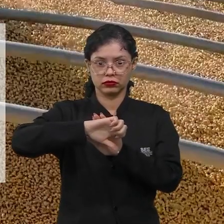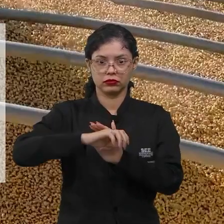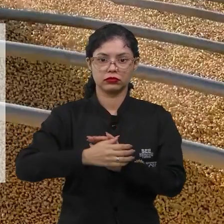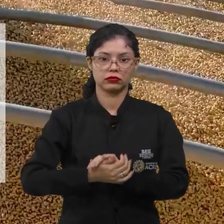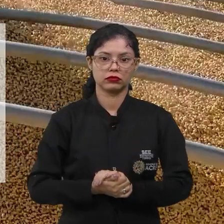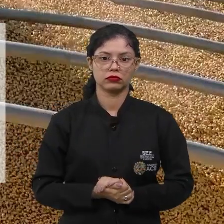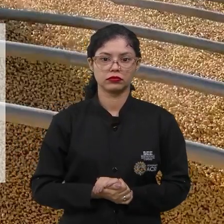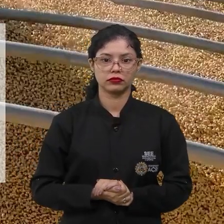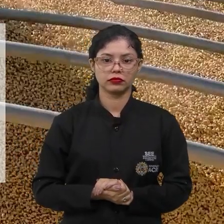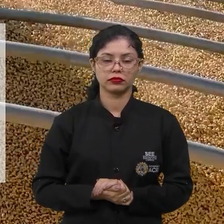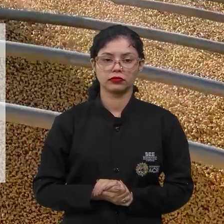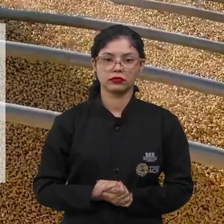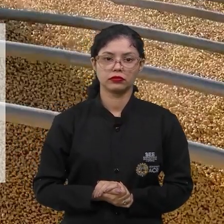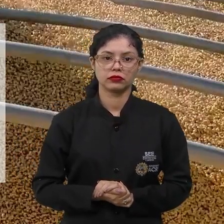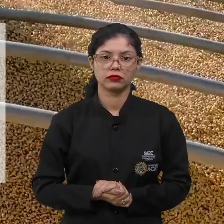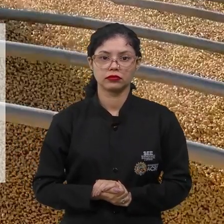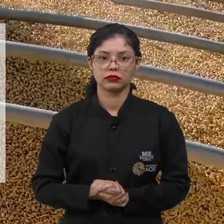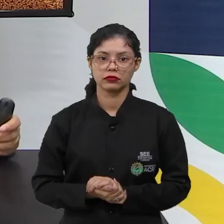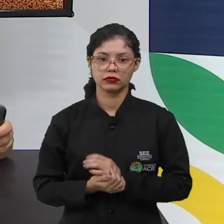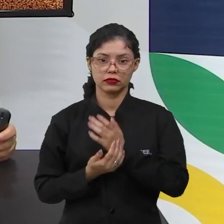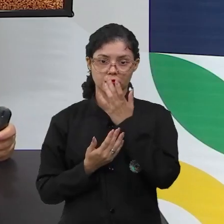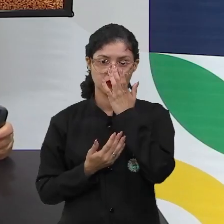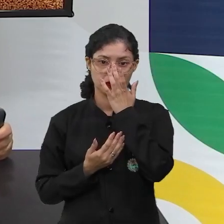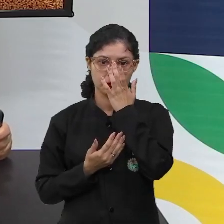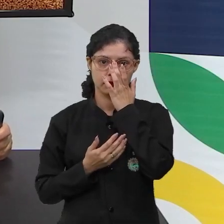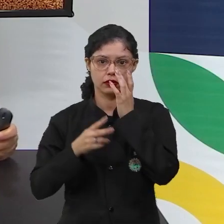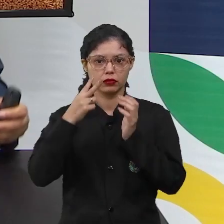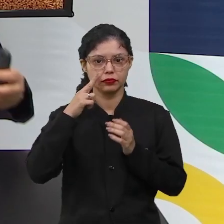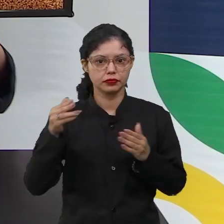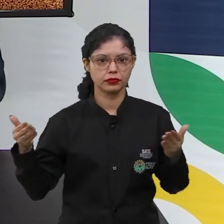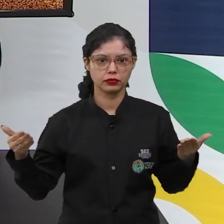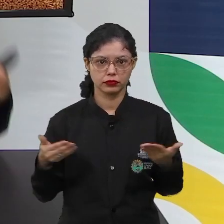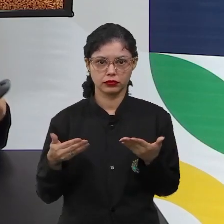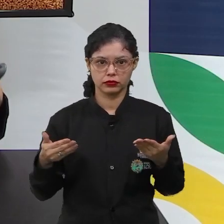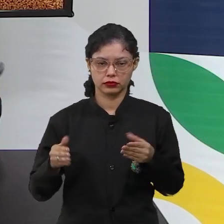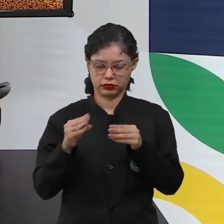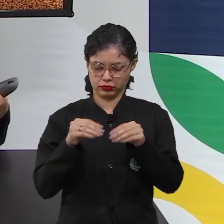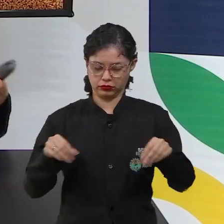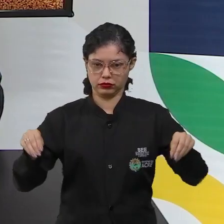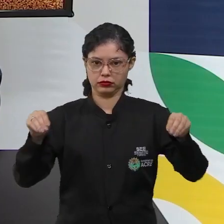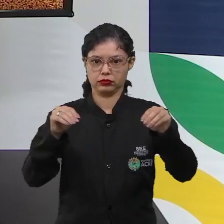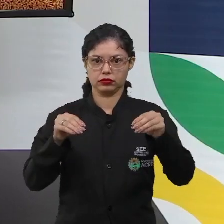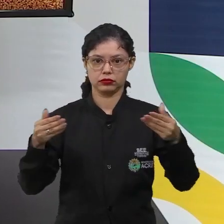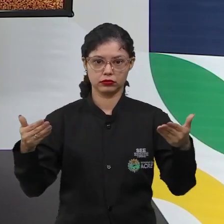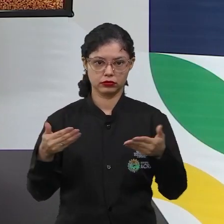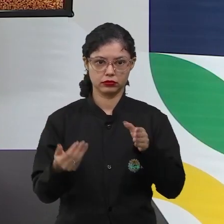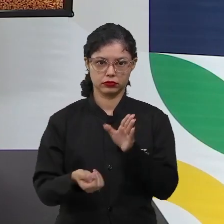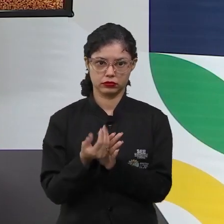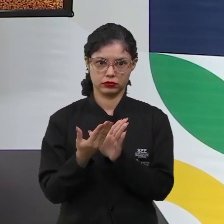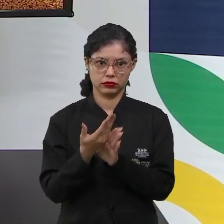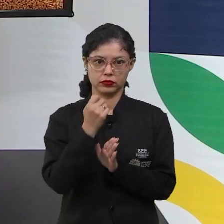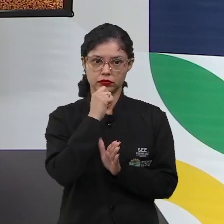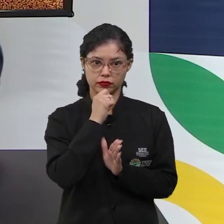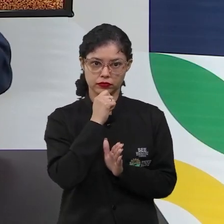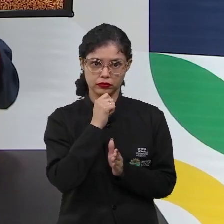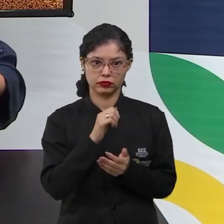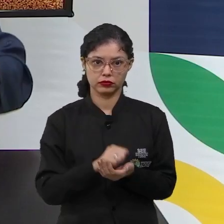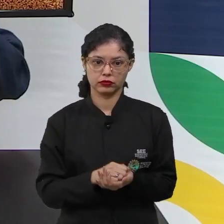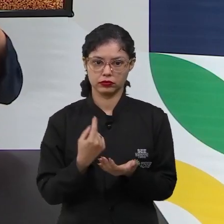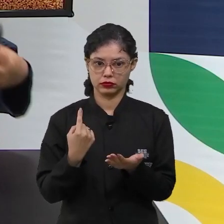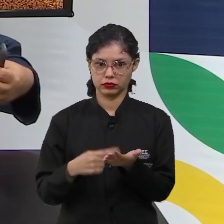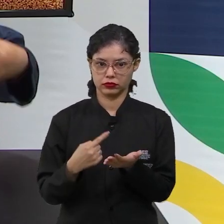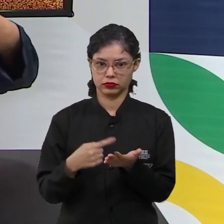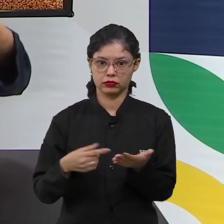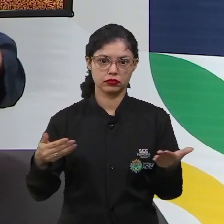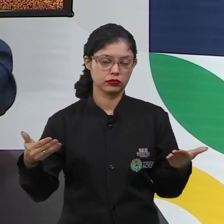de crise. Então, vejam só hoje, pessoal, as terras férteis, essas terras